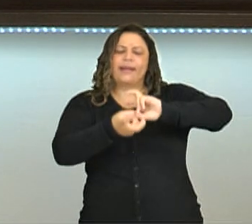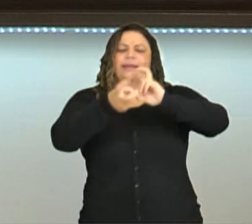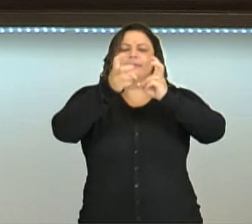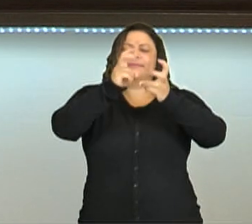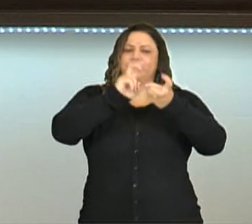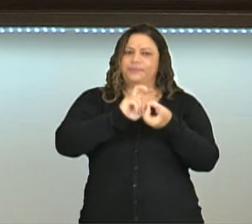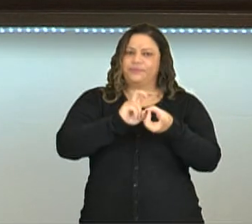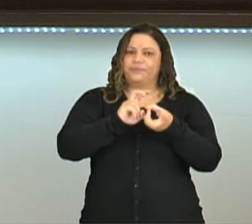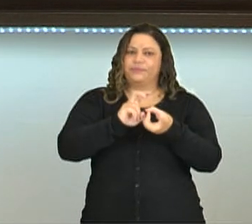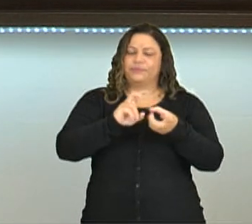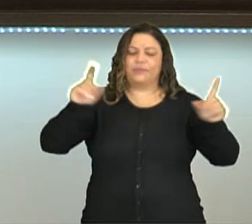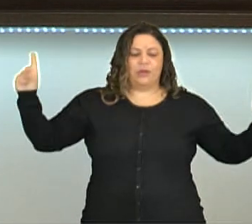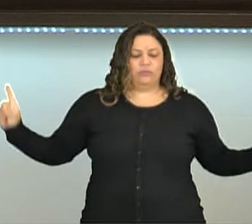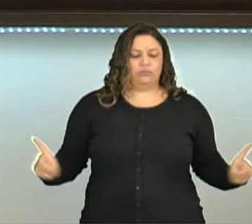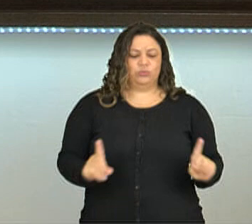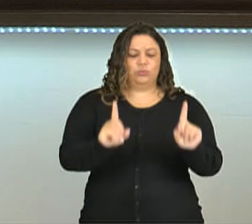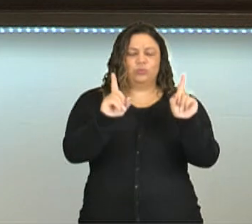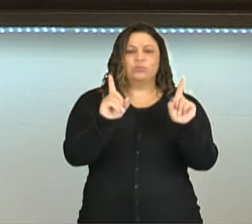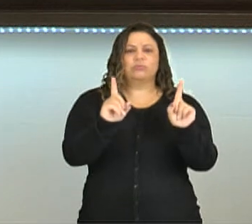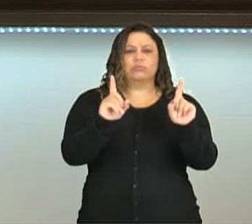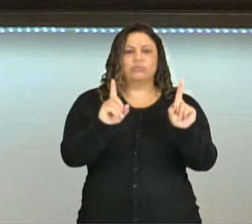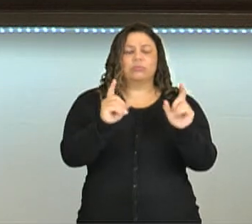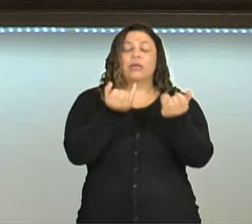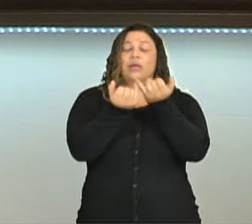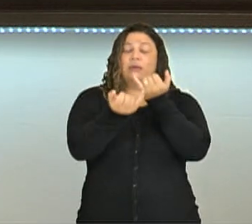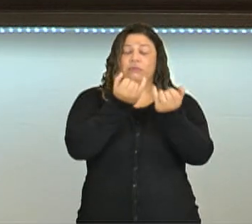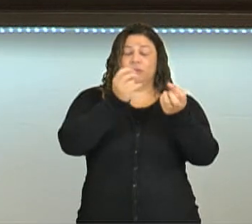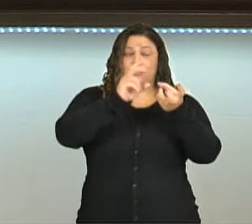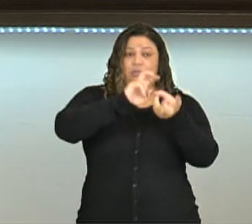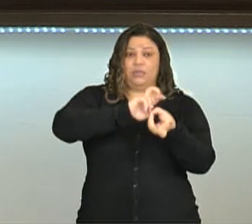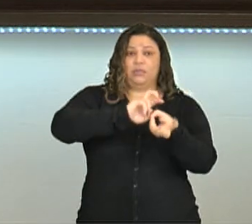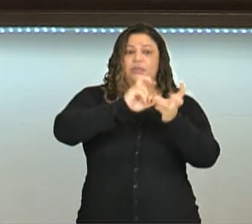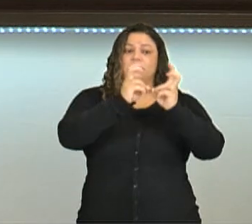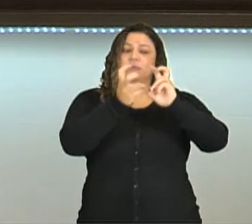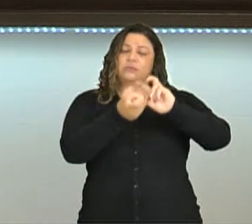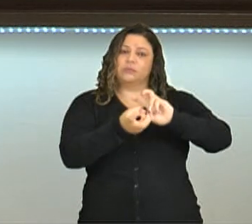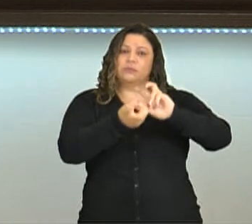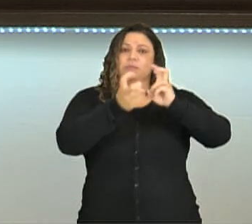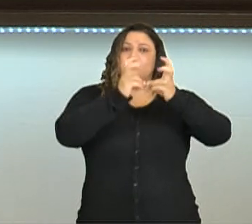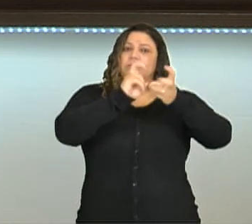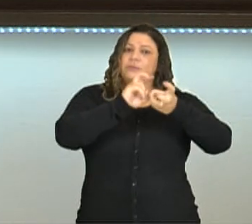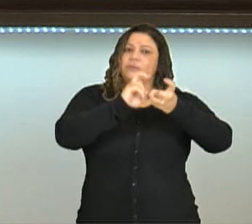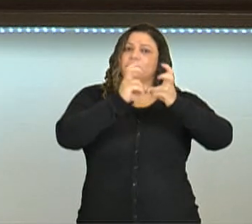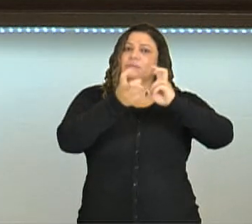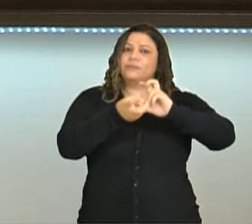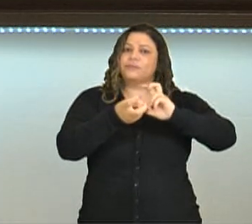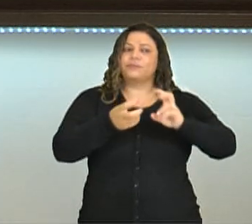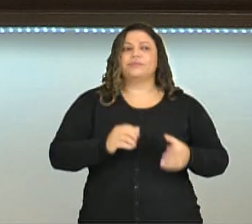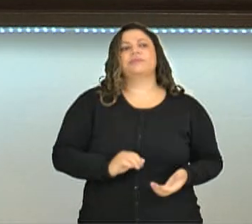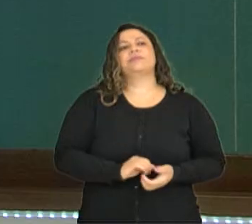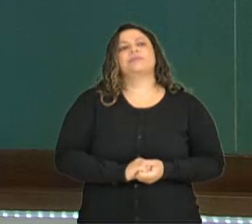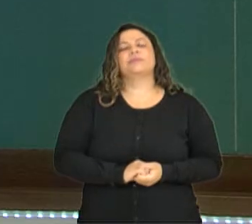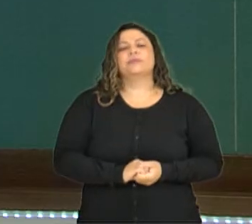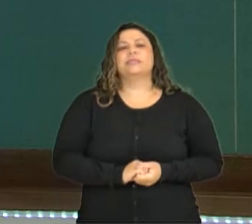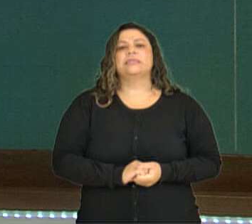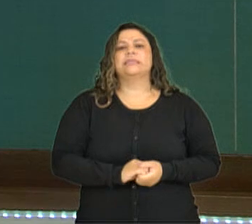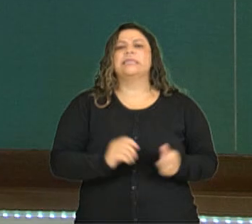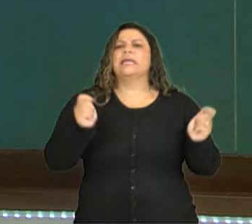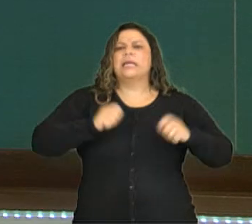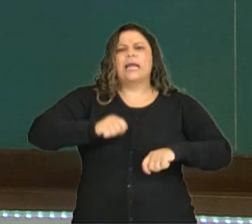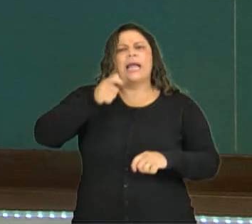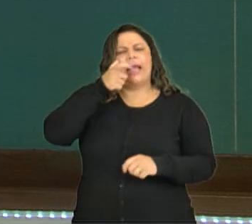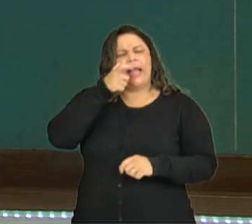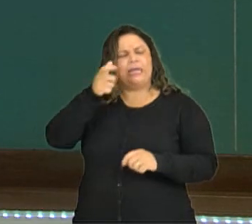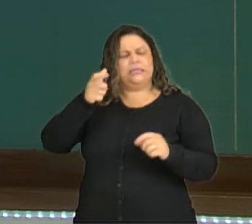fazendo. Mas a gente vai entender o que é essa coreografia e como que ela funciona. Simula intenções de